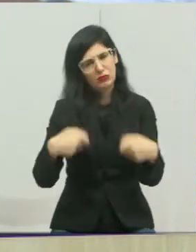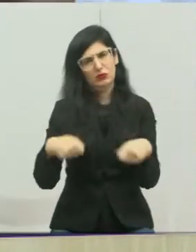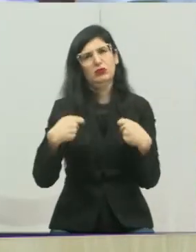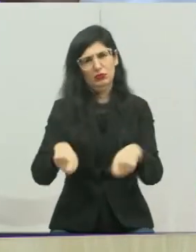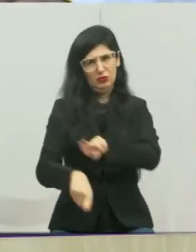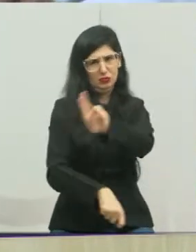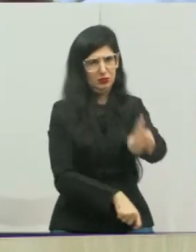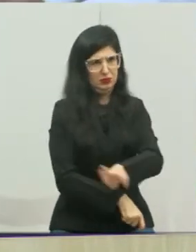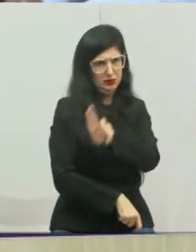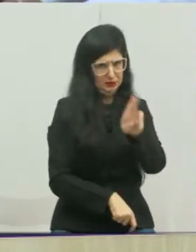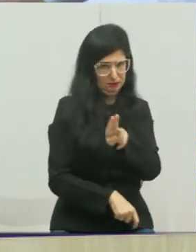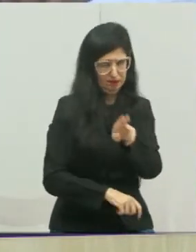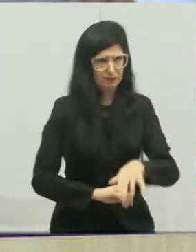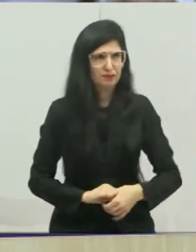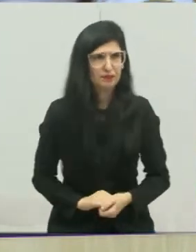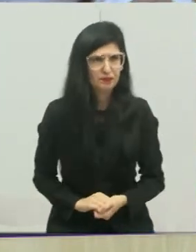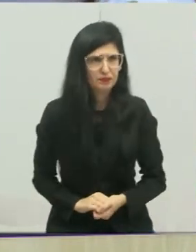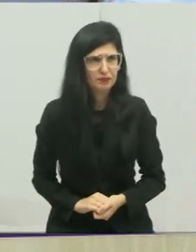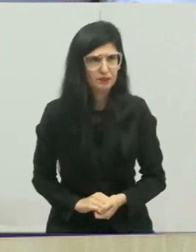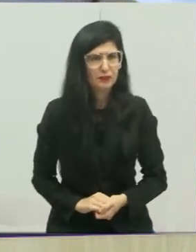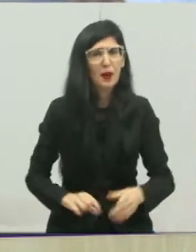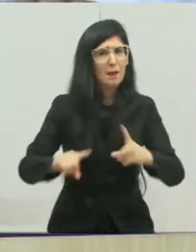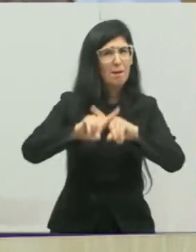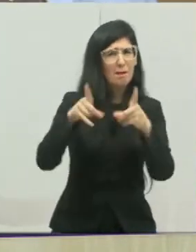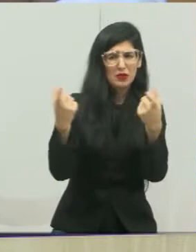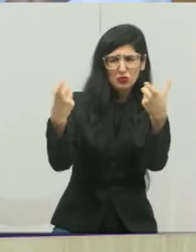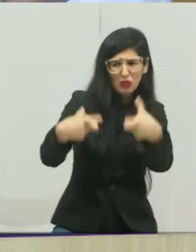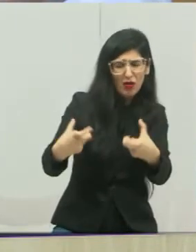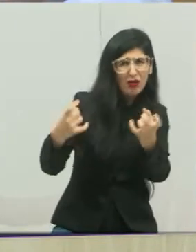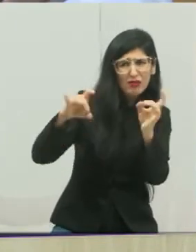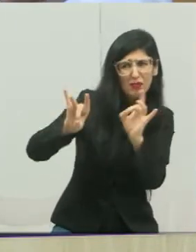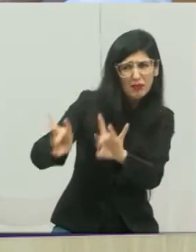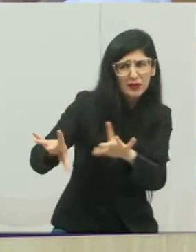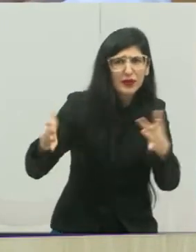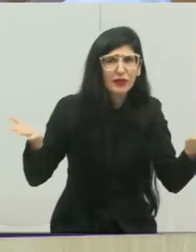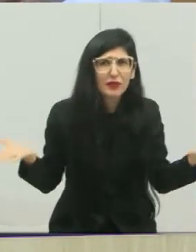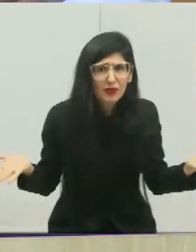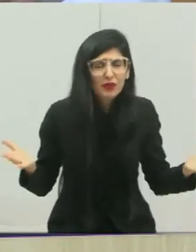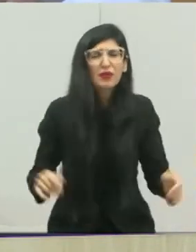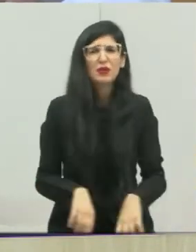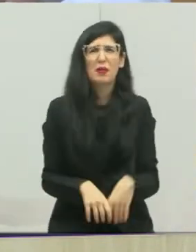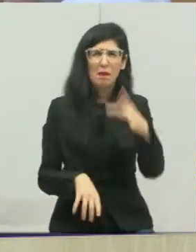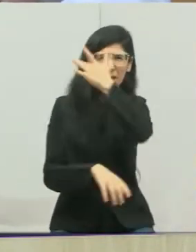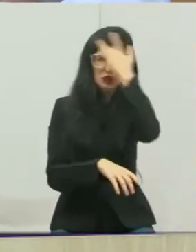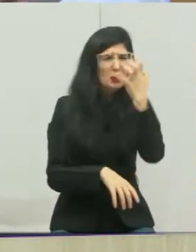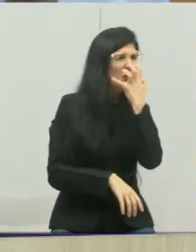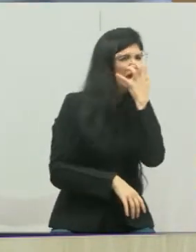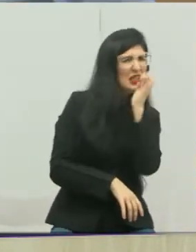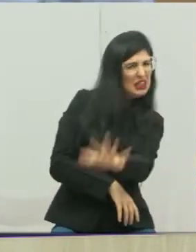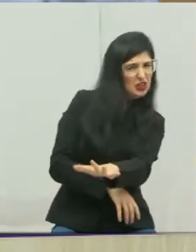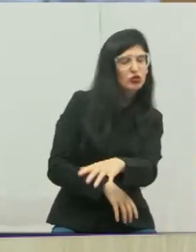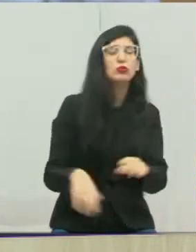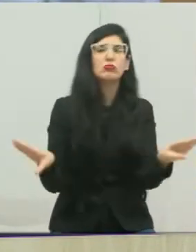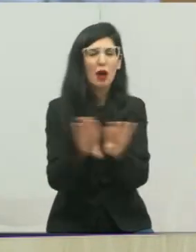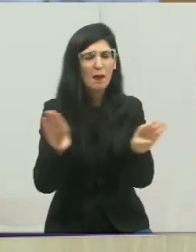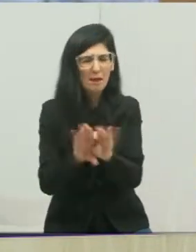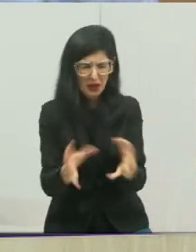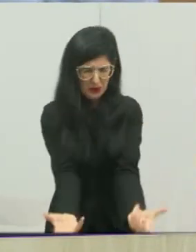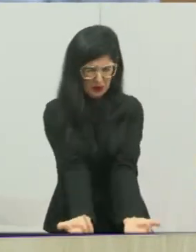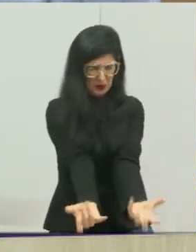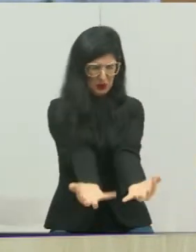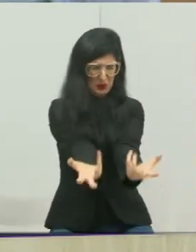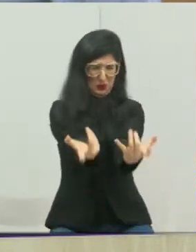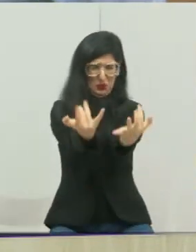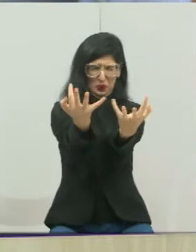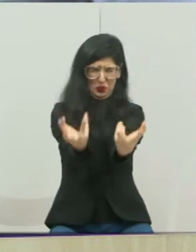esclarecer primeiramente o abandono do local, que é ponto de descarte de lixo e onde também há queimadas do bambuzal e